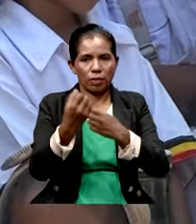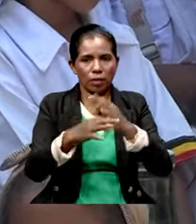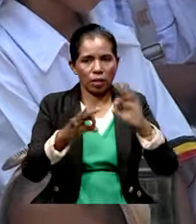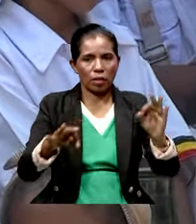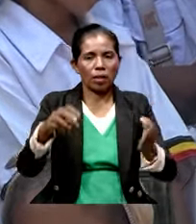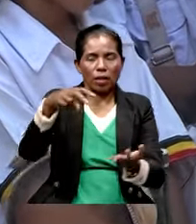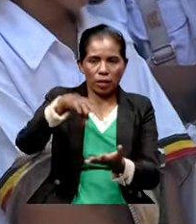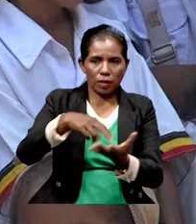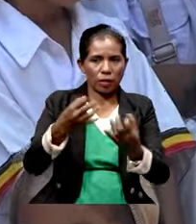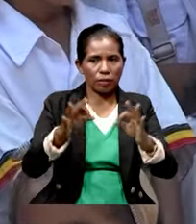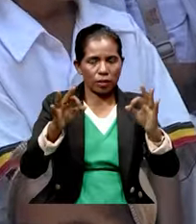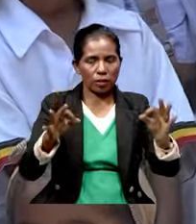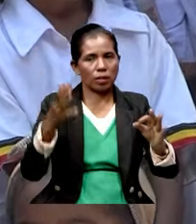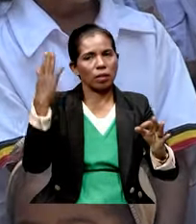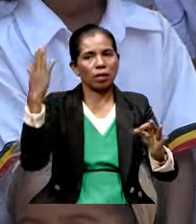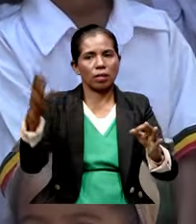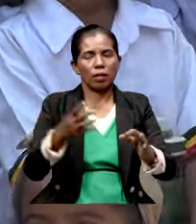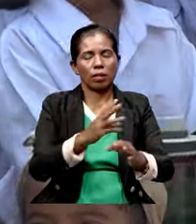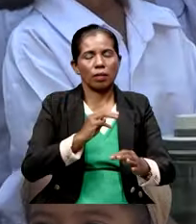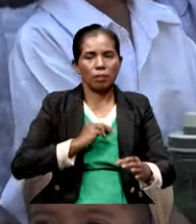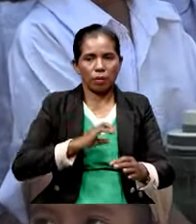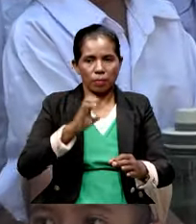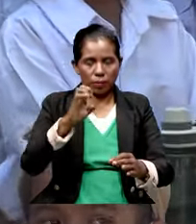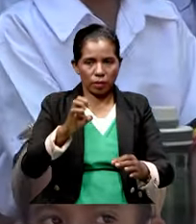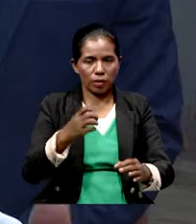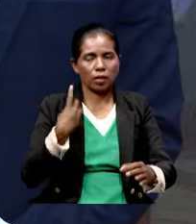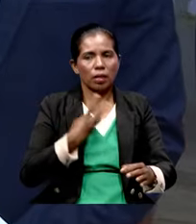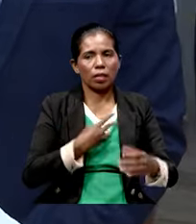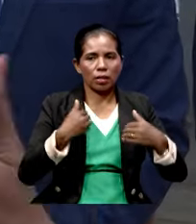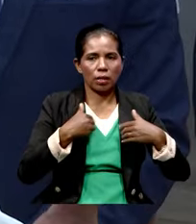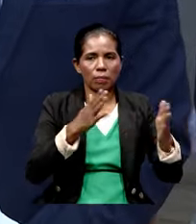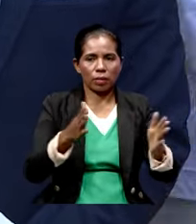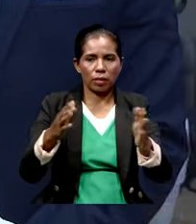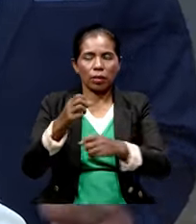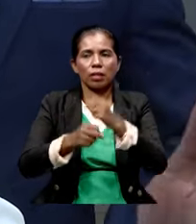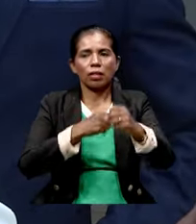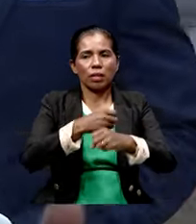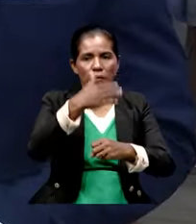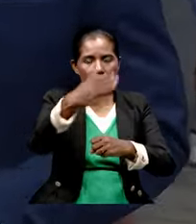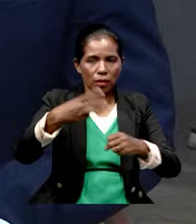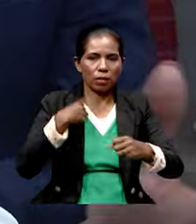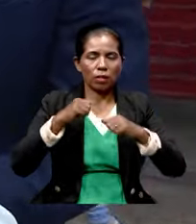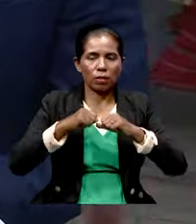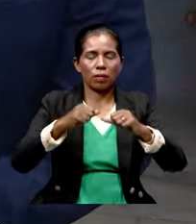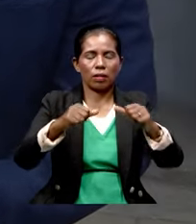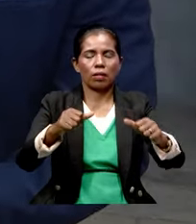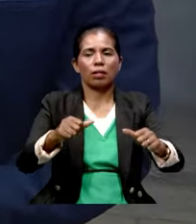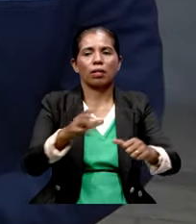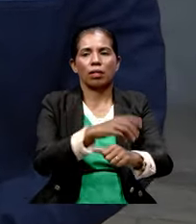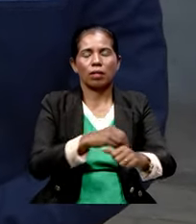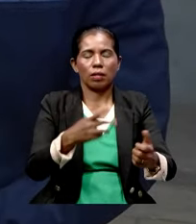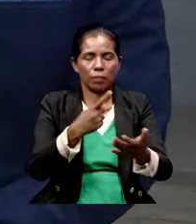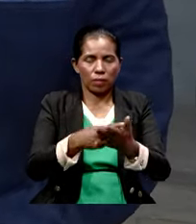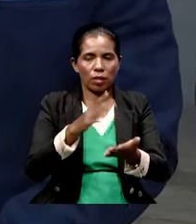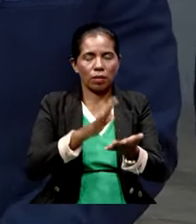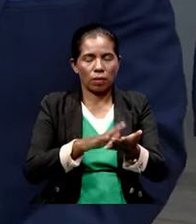tiona e a posto Maubisi e tem processo cata que tina oin mai e tá se continua tan habela lhe tam projeto